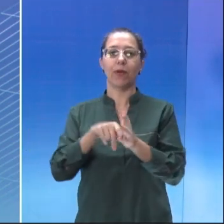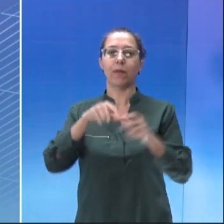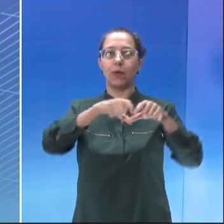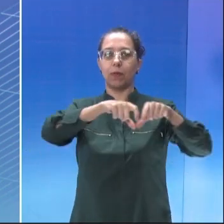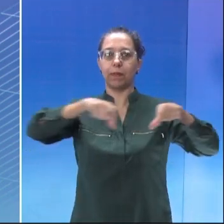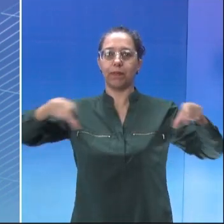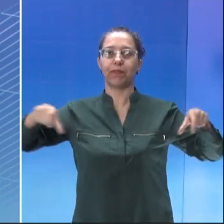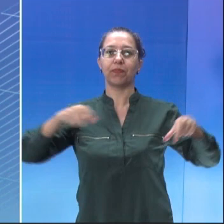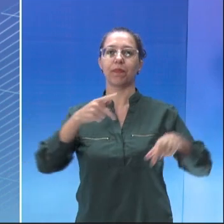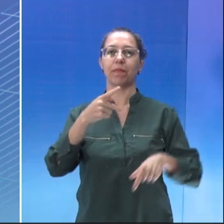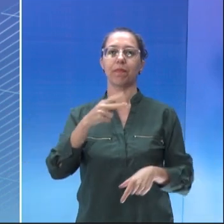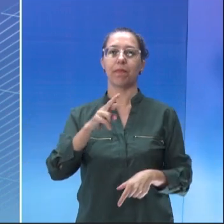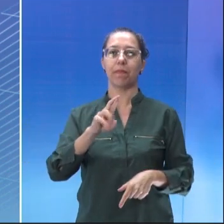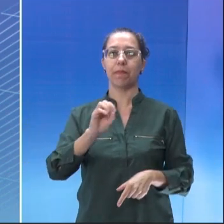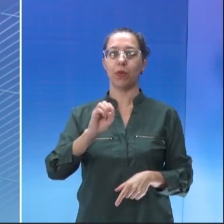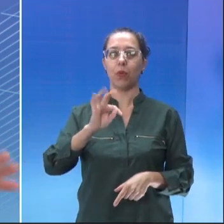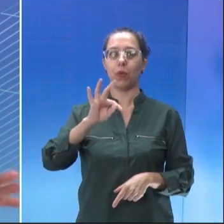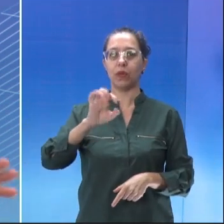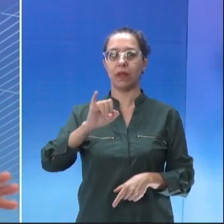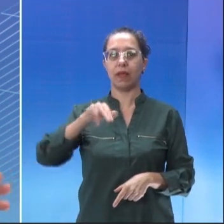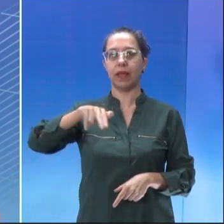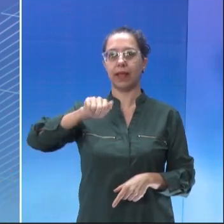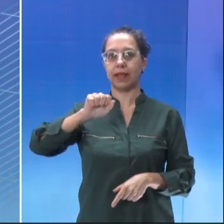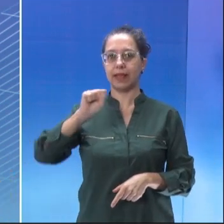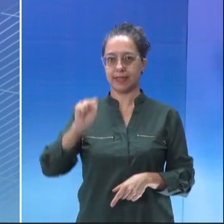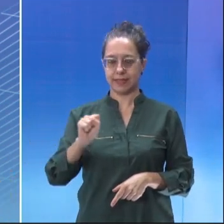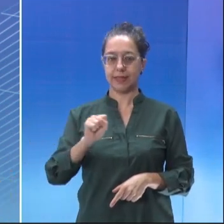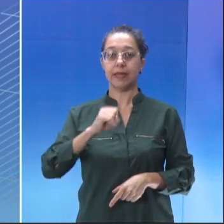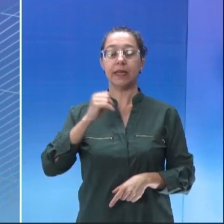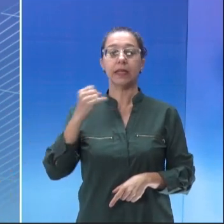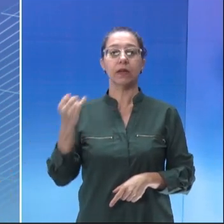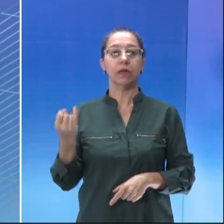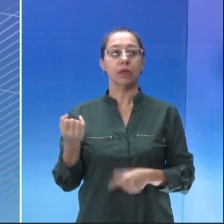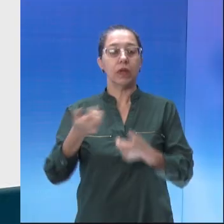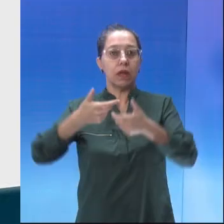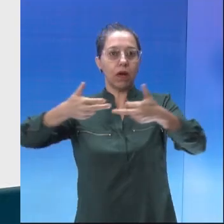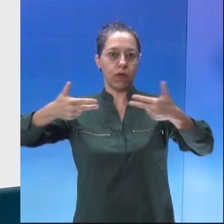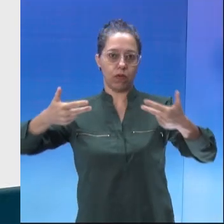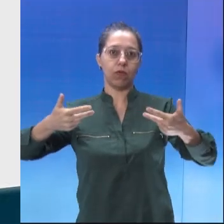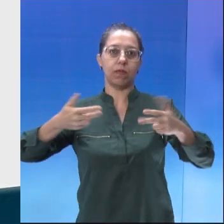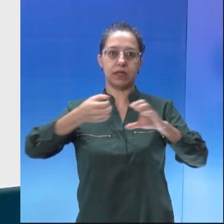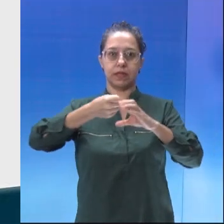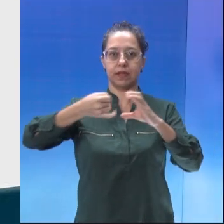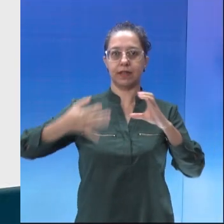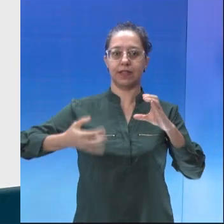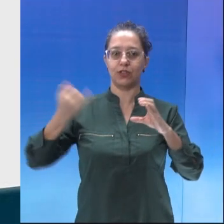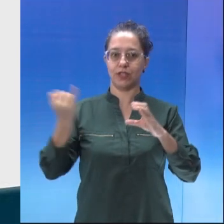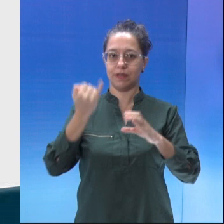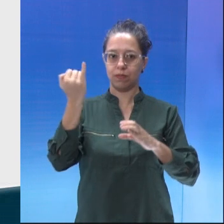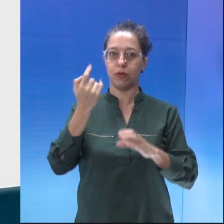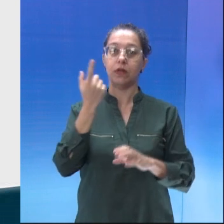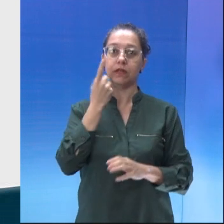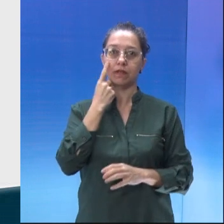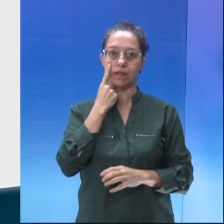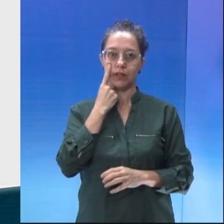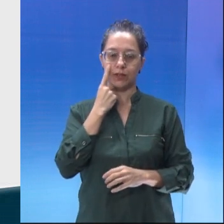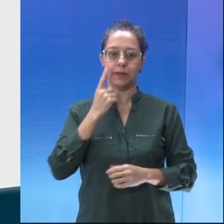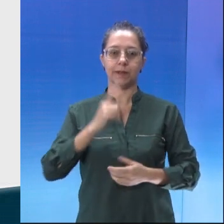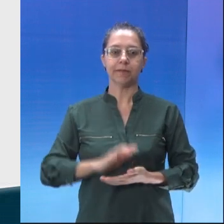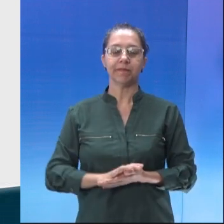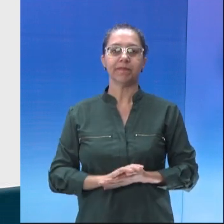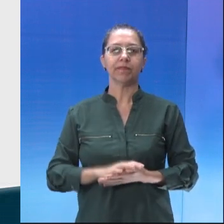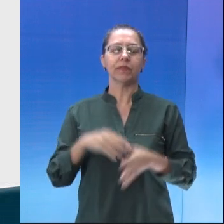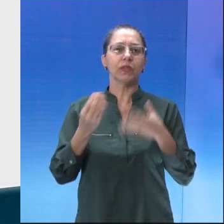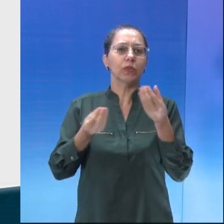proteína. E as proteínas, elas possuem algumas características importantes. Mas vamos aqui. Vamos